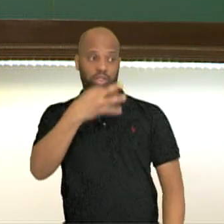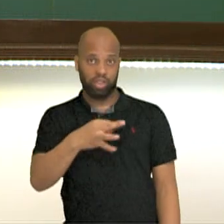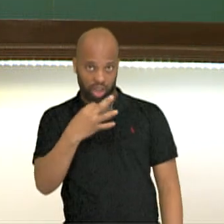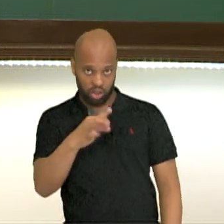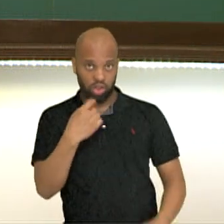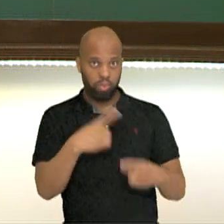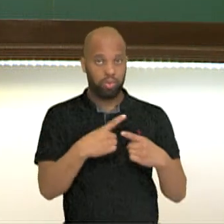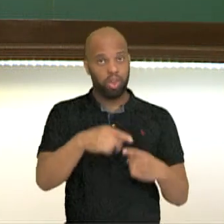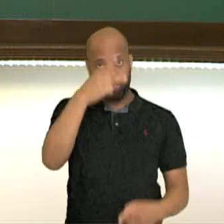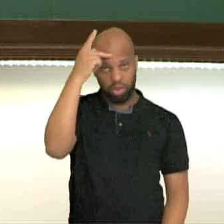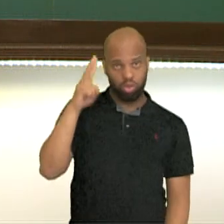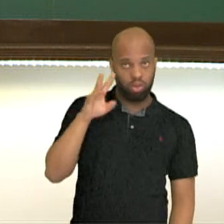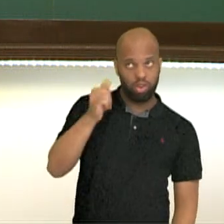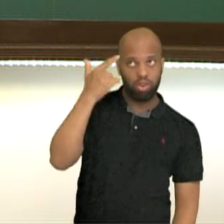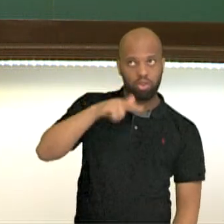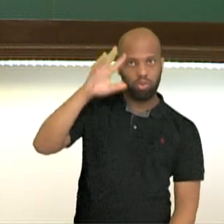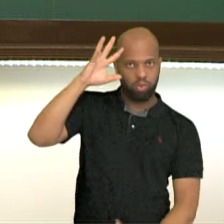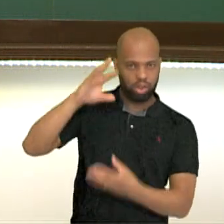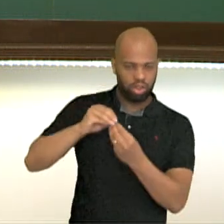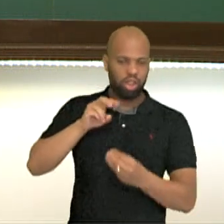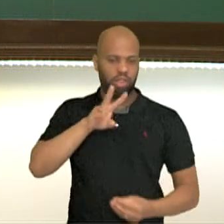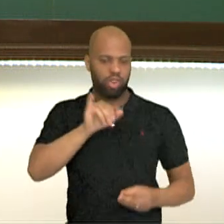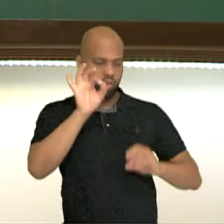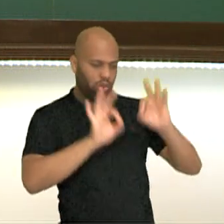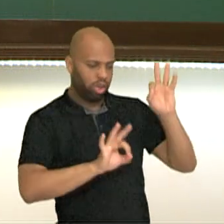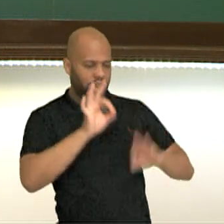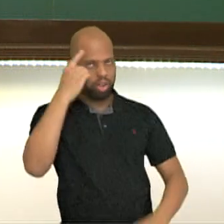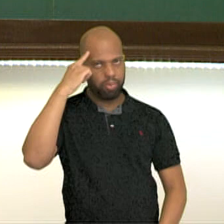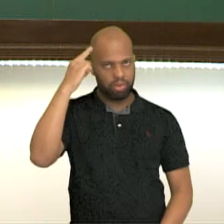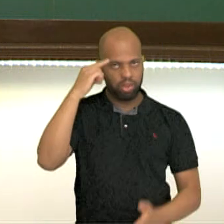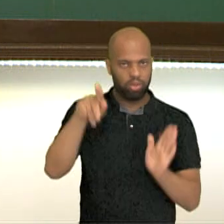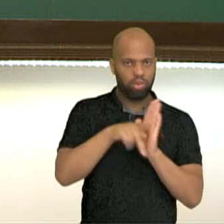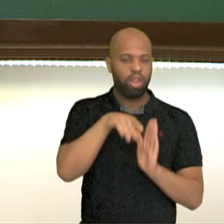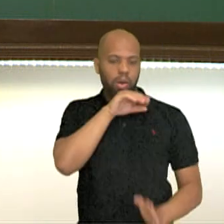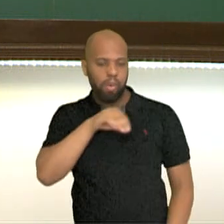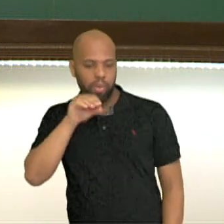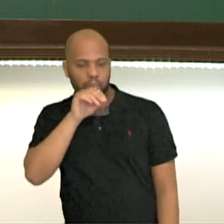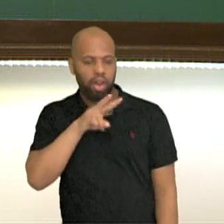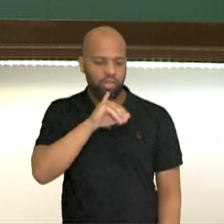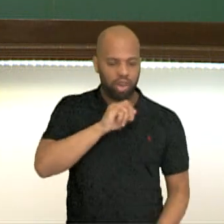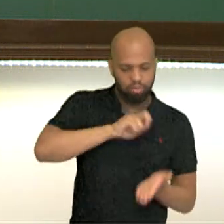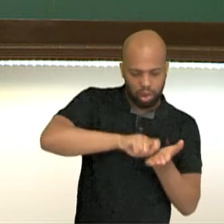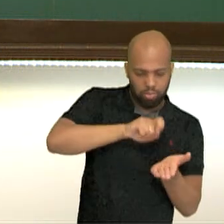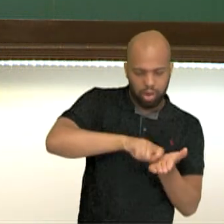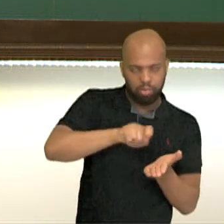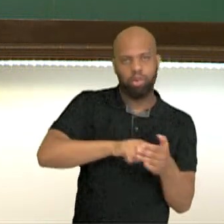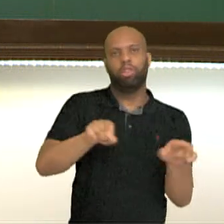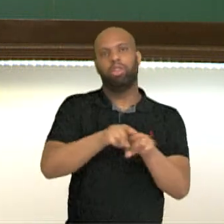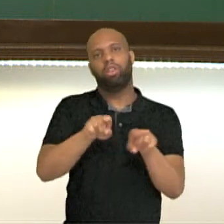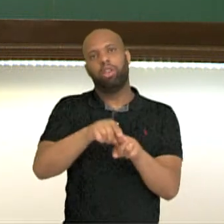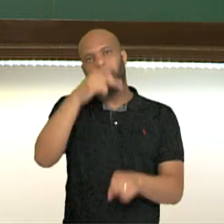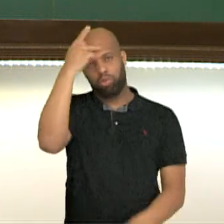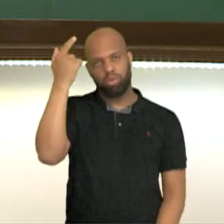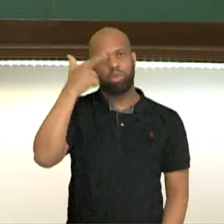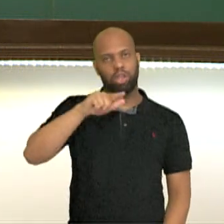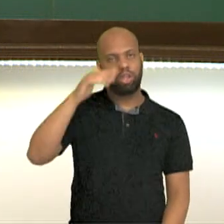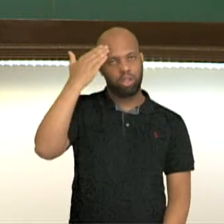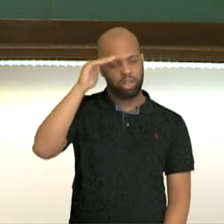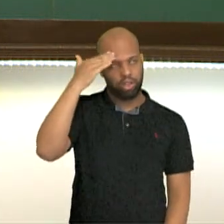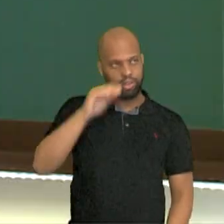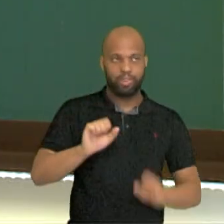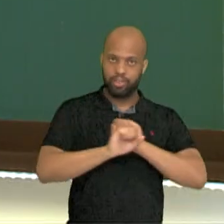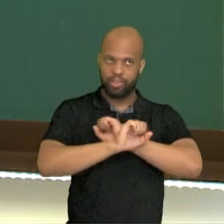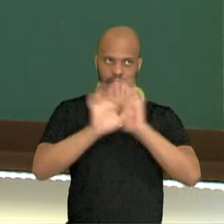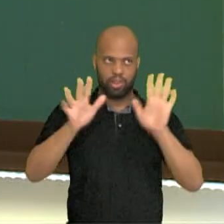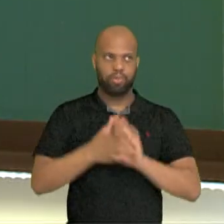pessoas possam compreender. Organizar o seu pensamento na oralidade, para expor isso na oralidade e que as pessoas compreendam, ok,